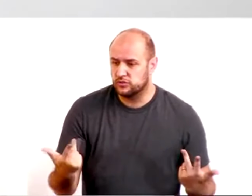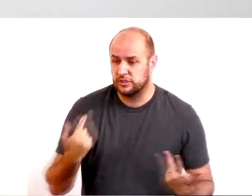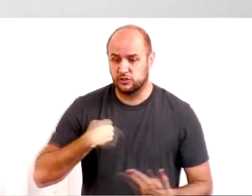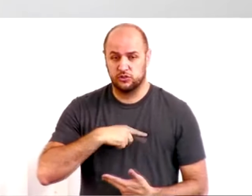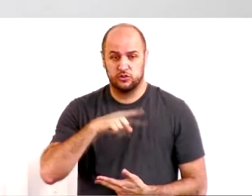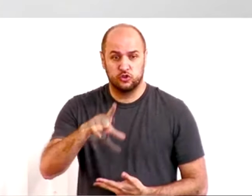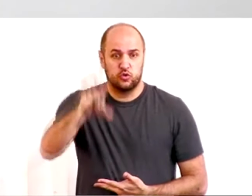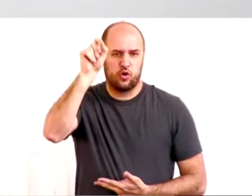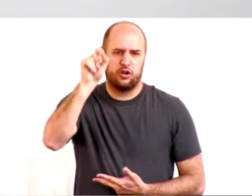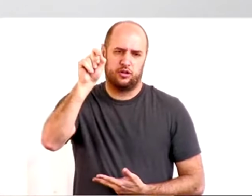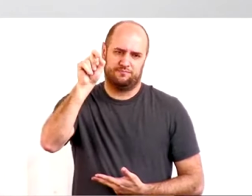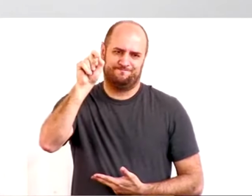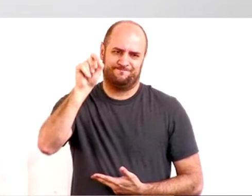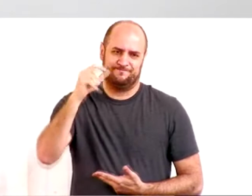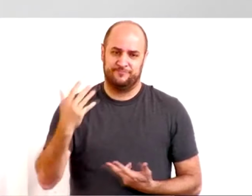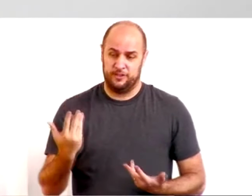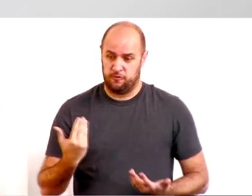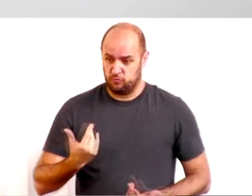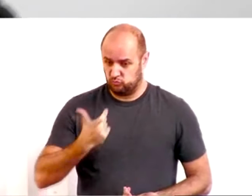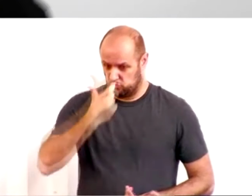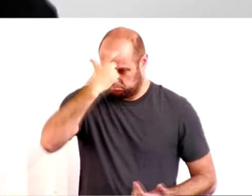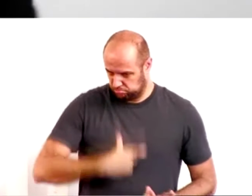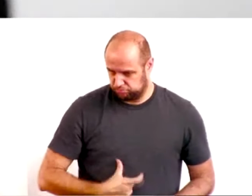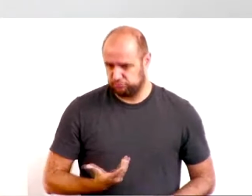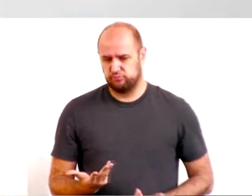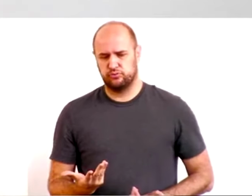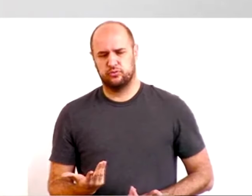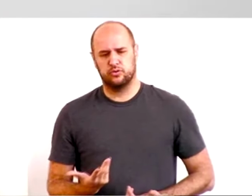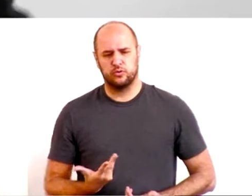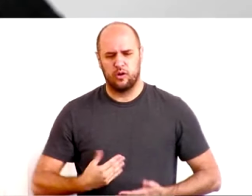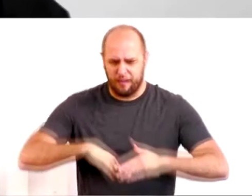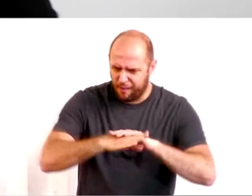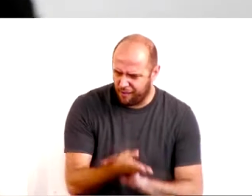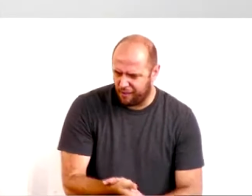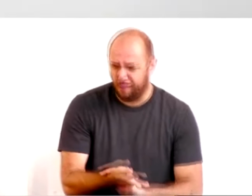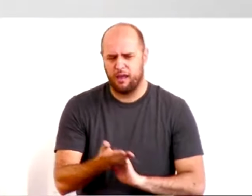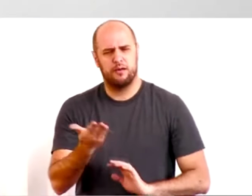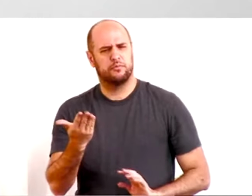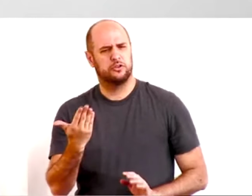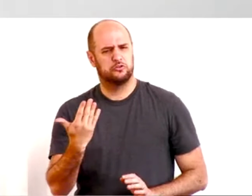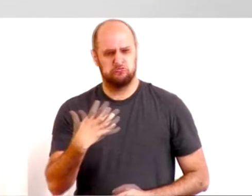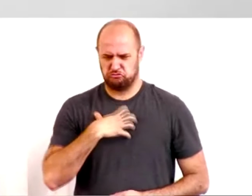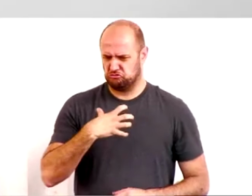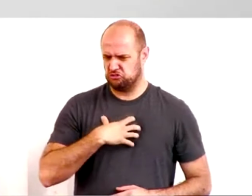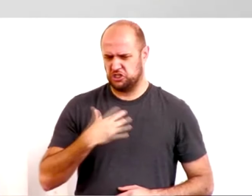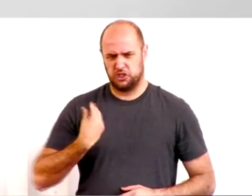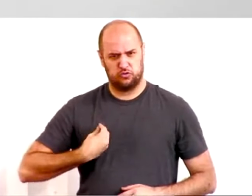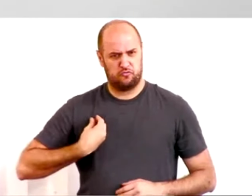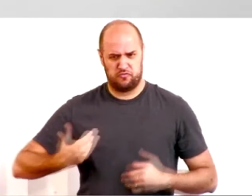escolhemos fazer, as nossas atitudes, os nossos hábitos, o nosso comportamento, os nossos